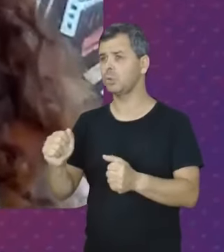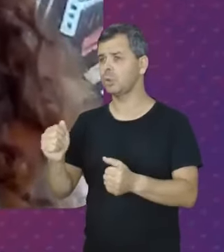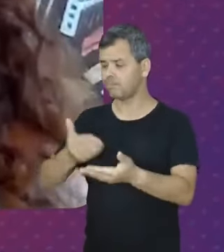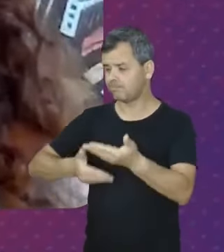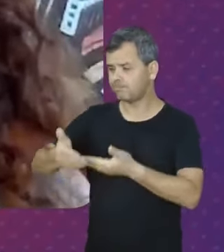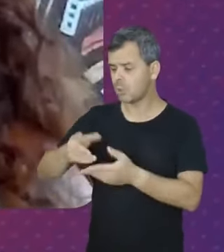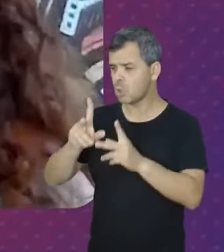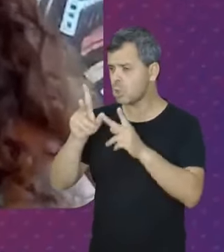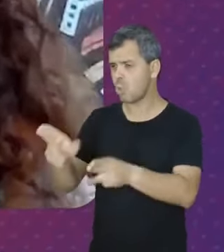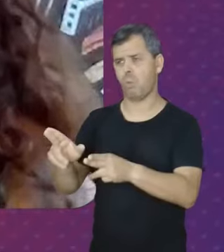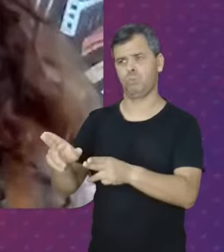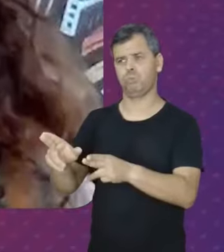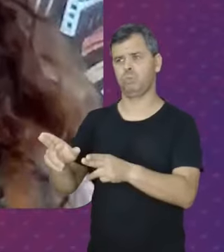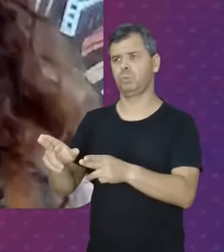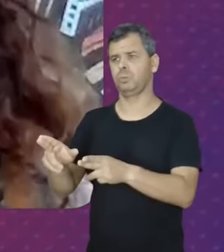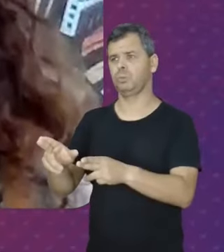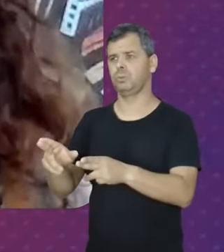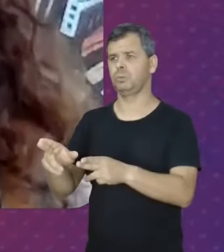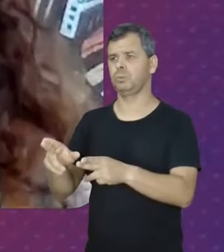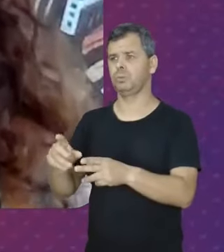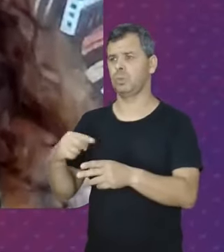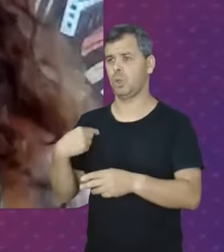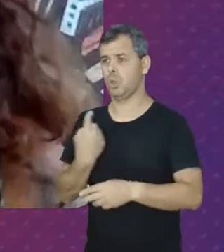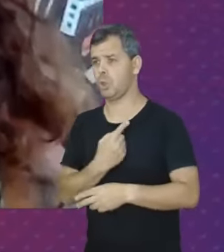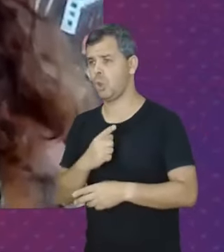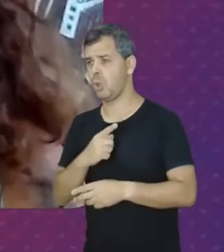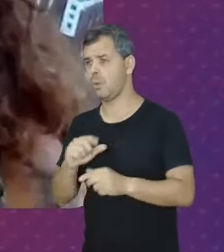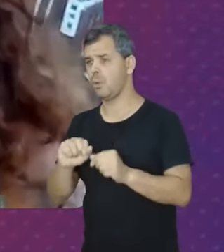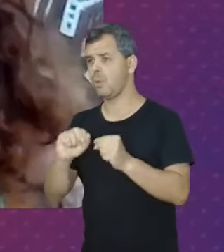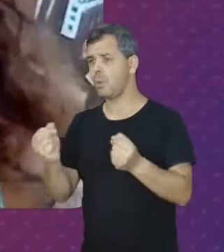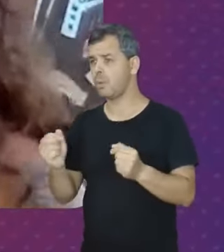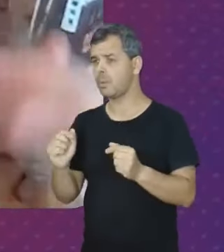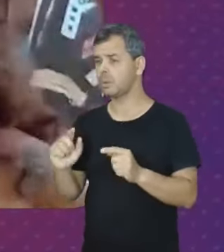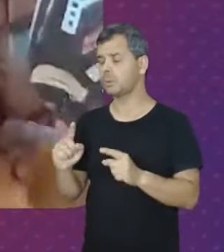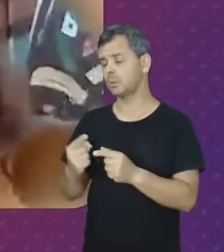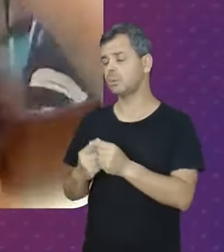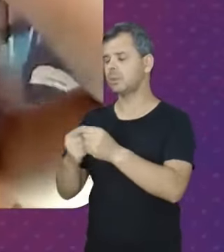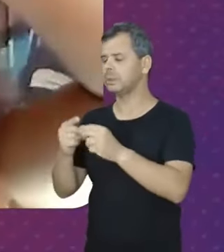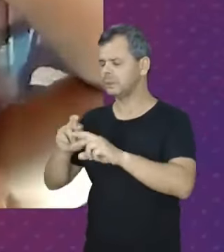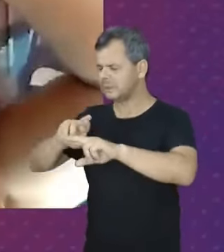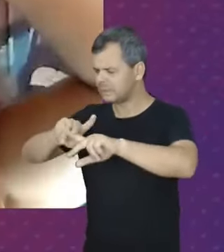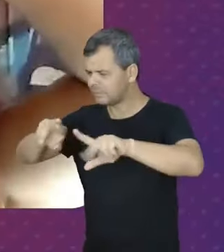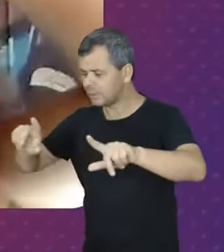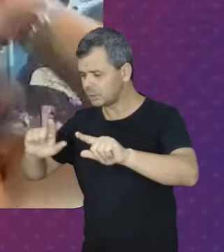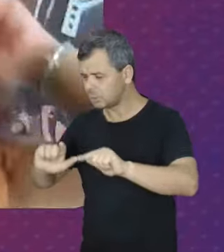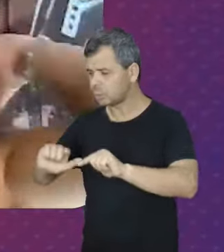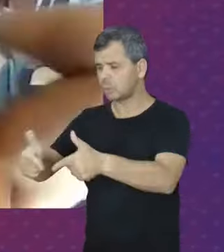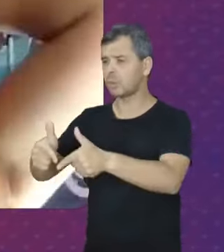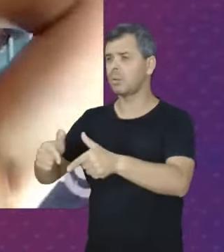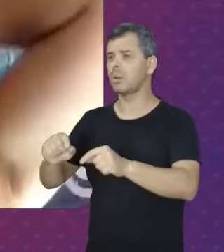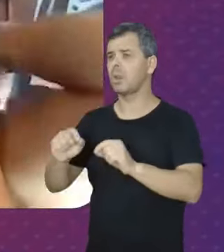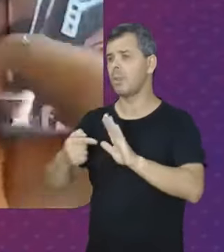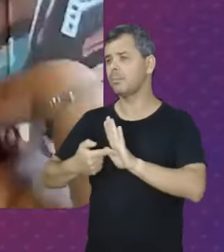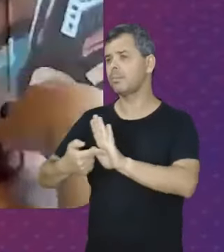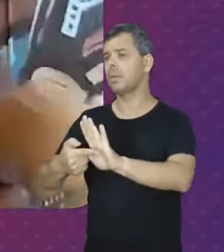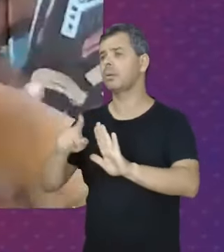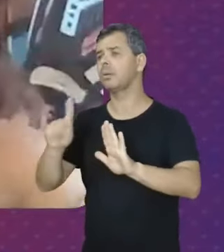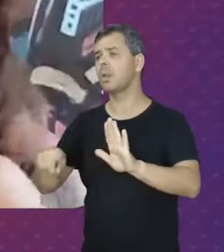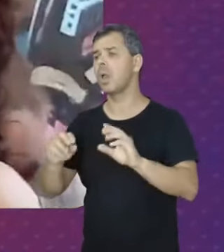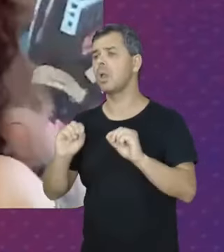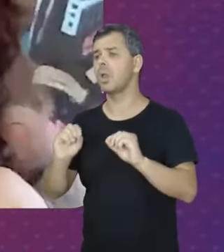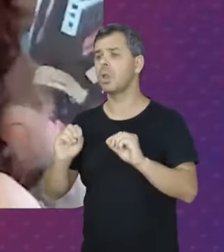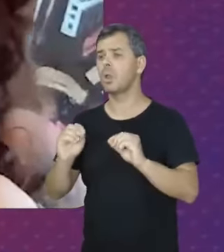tratados da mesma forma. A gente tem um desafio colocado, mais um, né? Dentre tantos que a gente está colocando aqui, que é